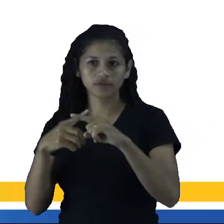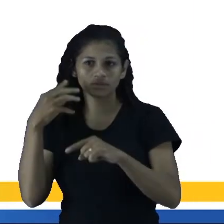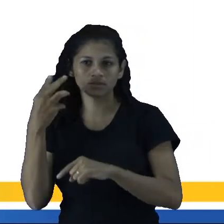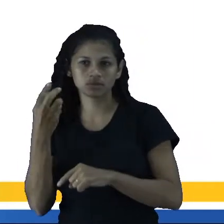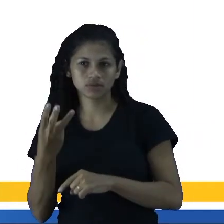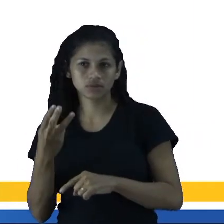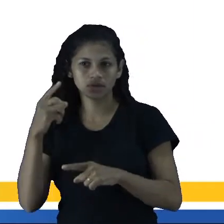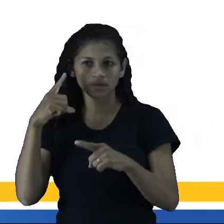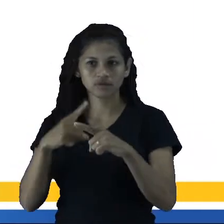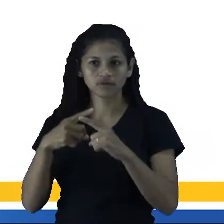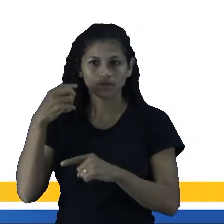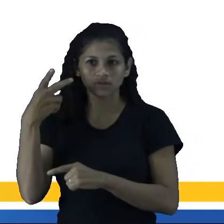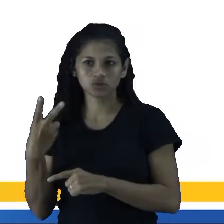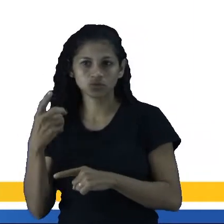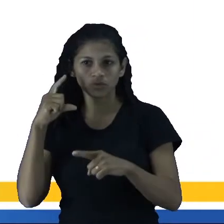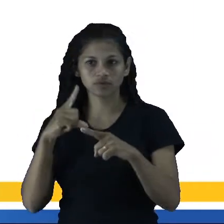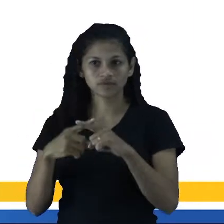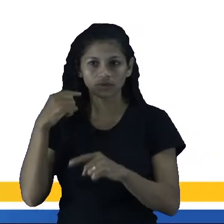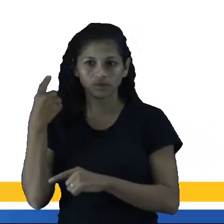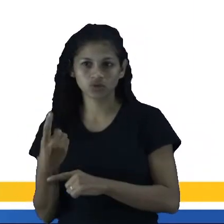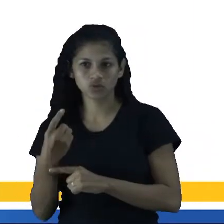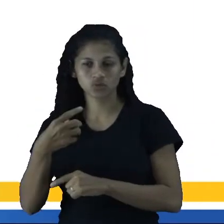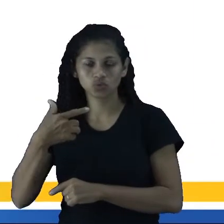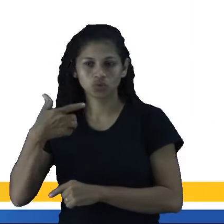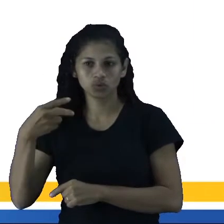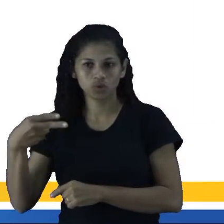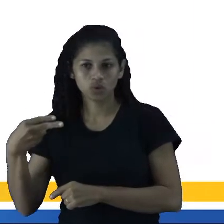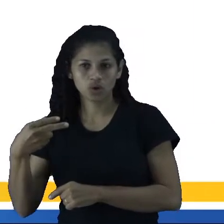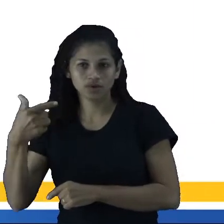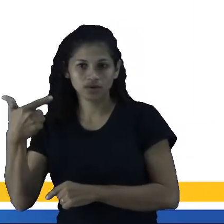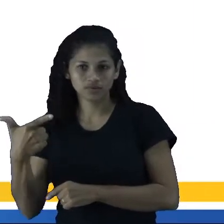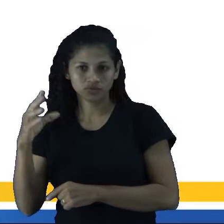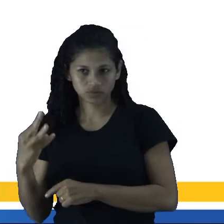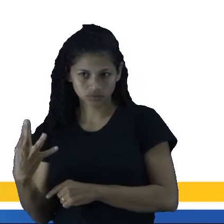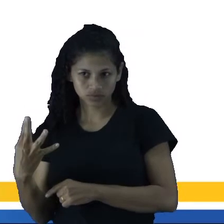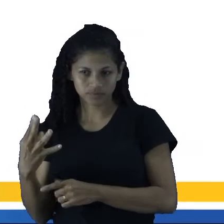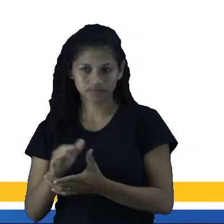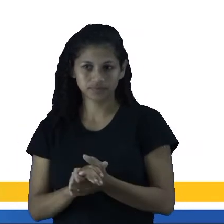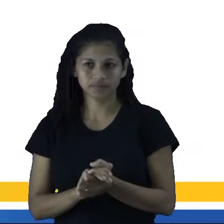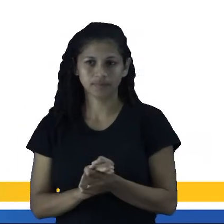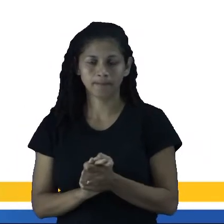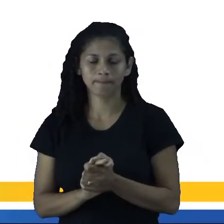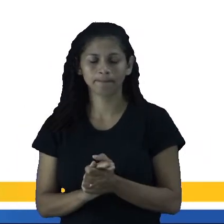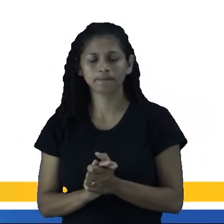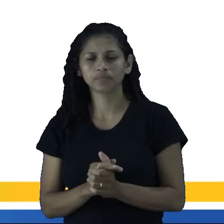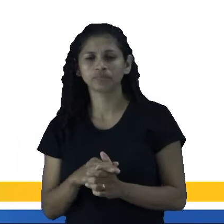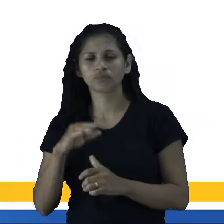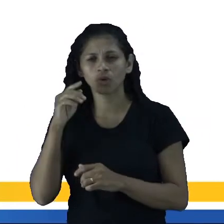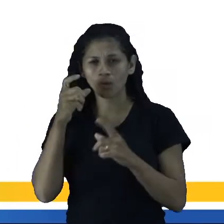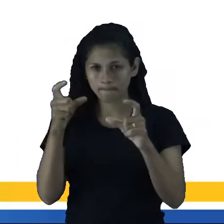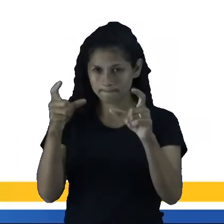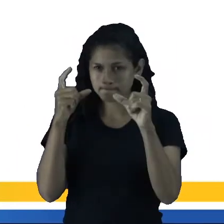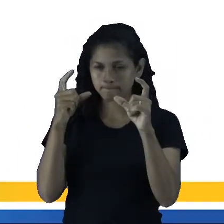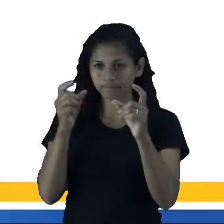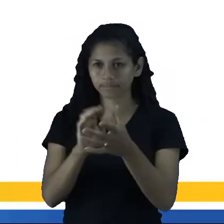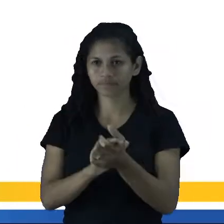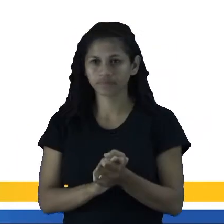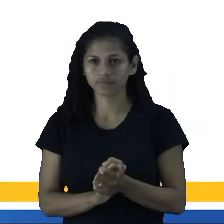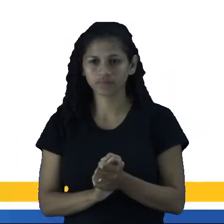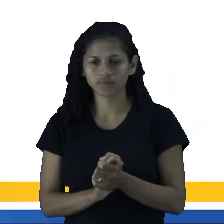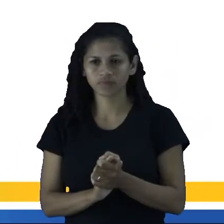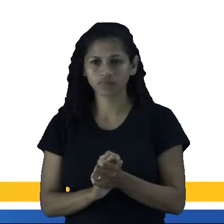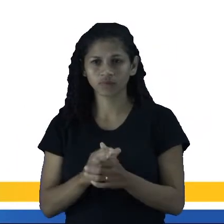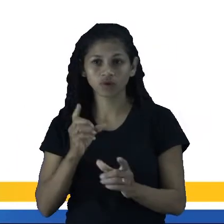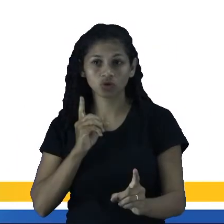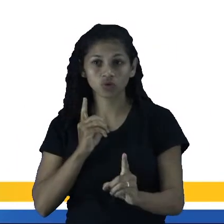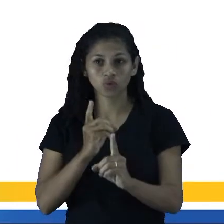dar o quê? 24 anagramas. Ok? Então preste bem atenção. Identifica o